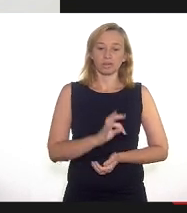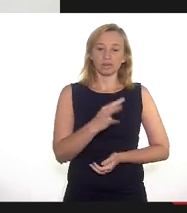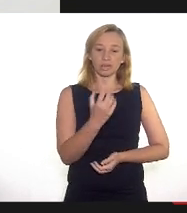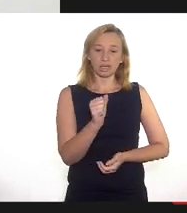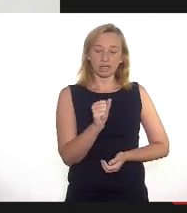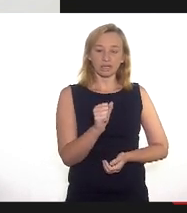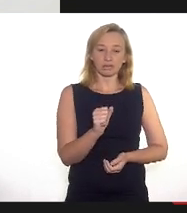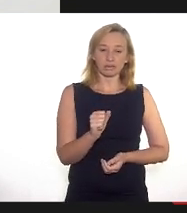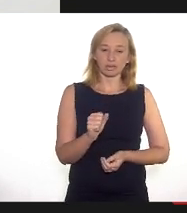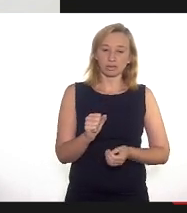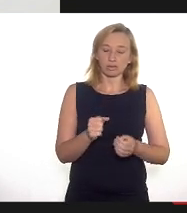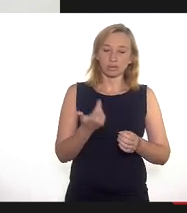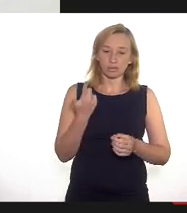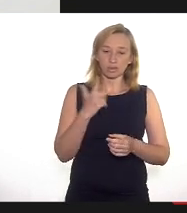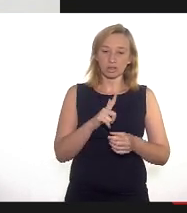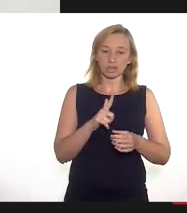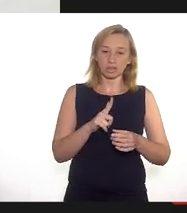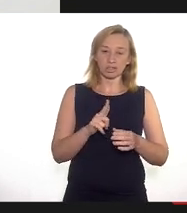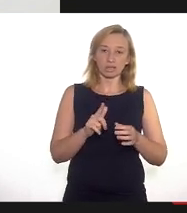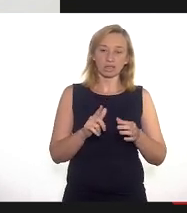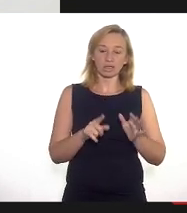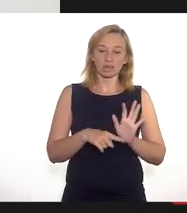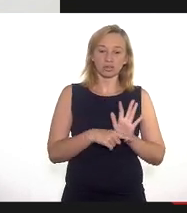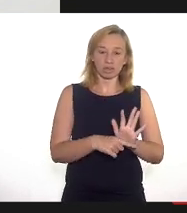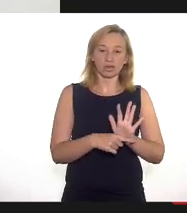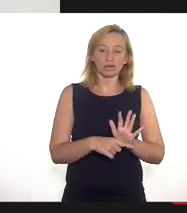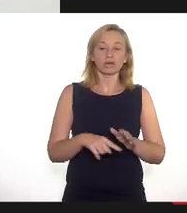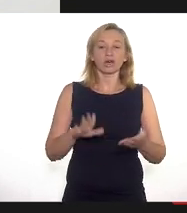aprendizado. Quando a gente chega na educação básica,